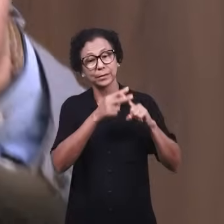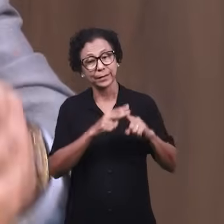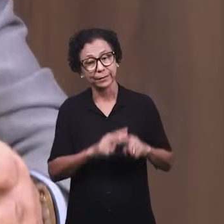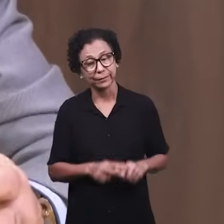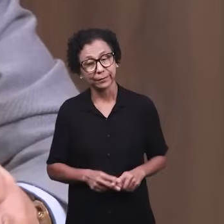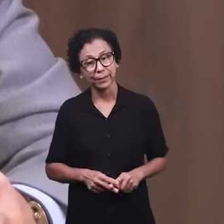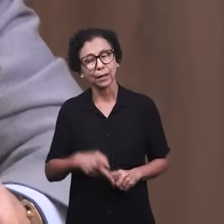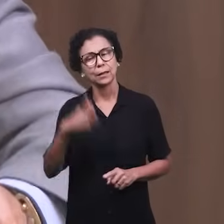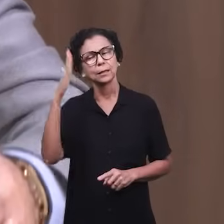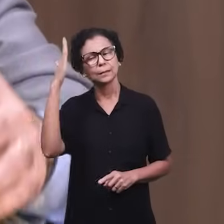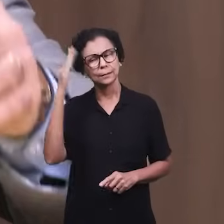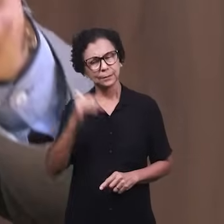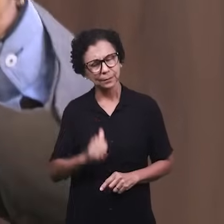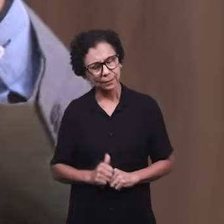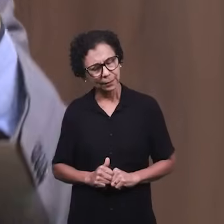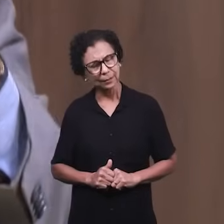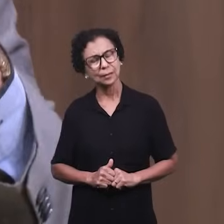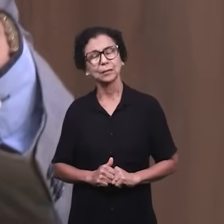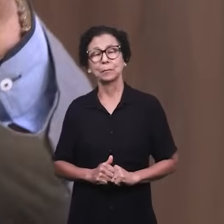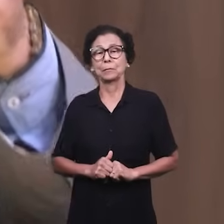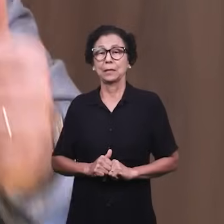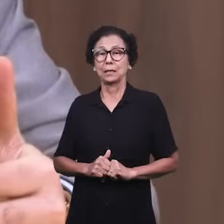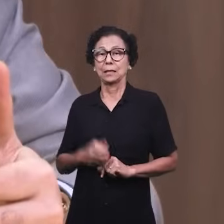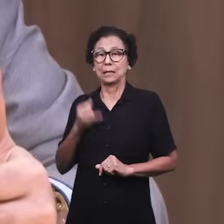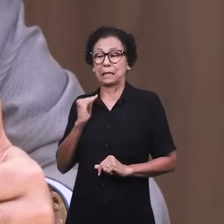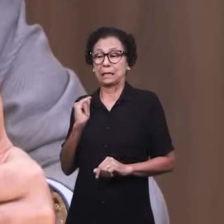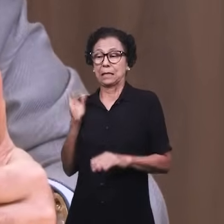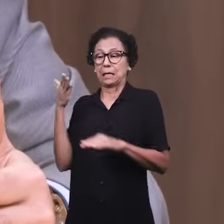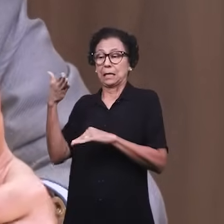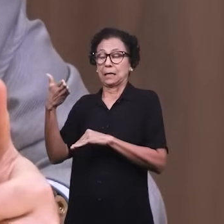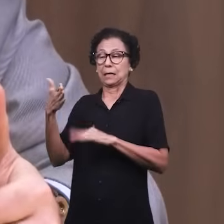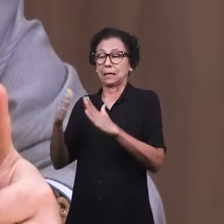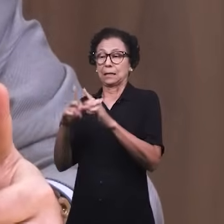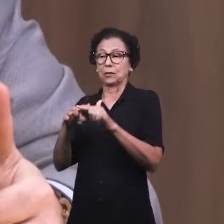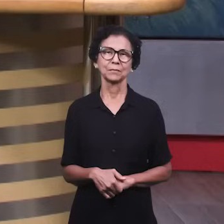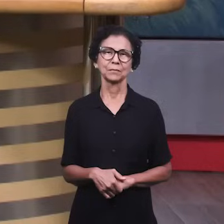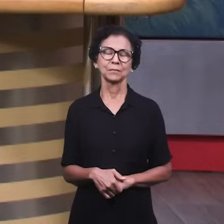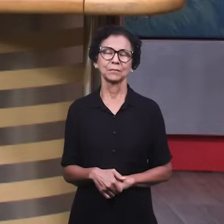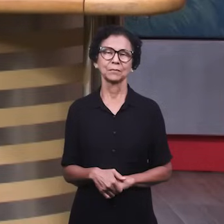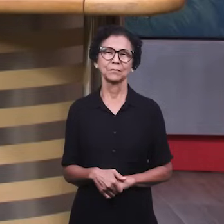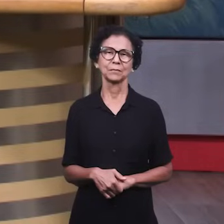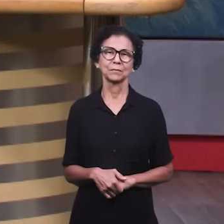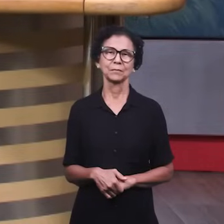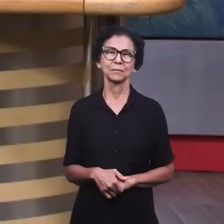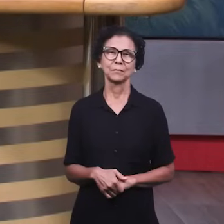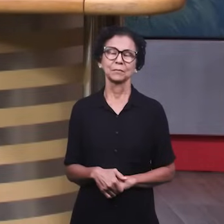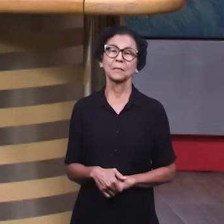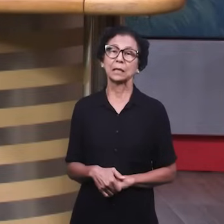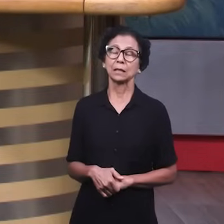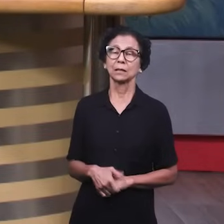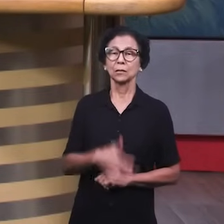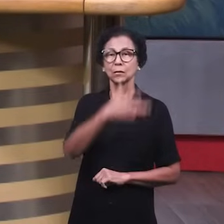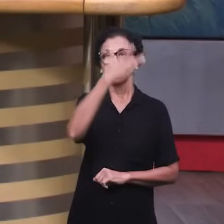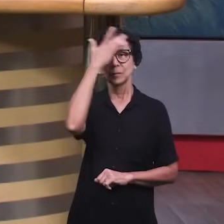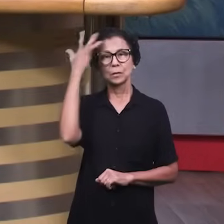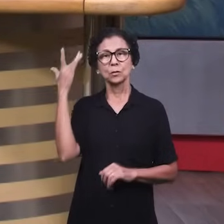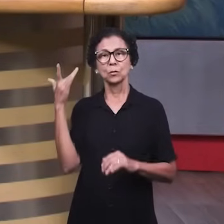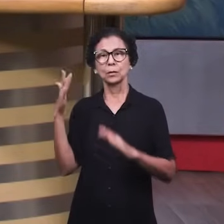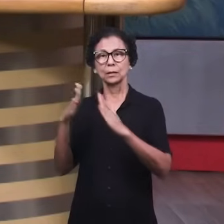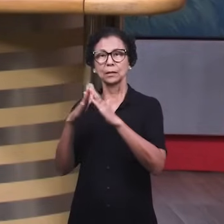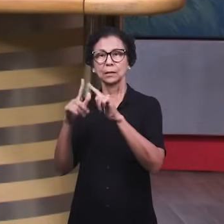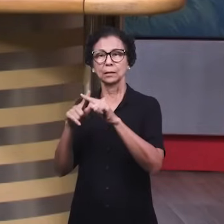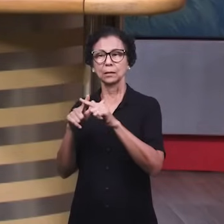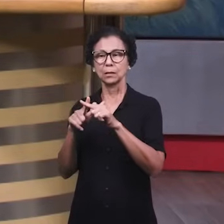dele ele sabe que ele precisa de uma experiência real com Deus e quando ele entra ele vive isso a pessoa que que que entra na igreja